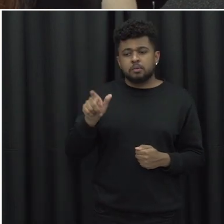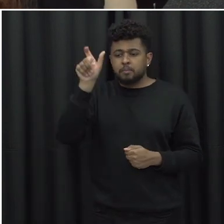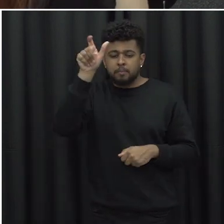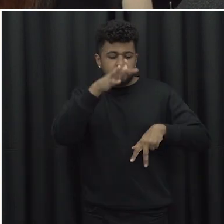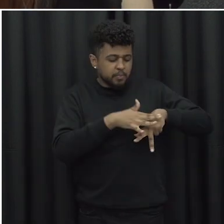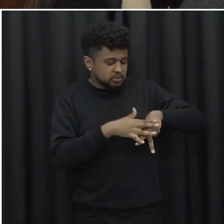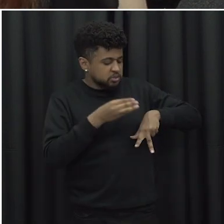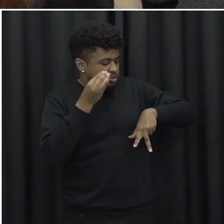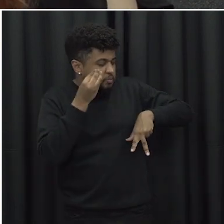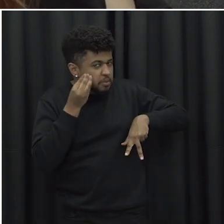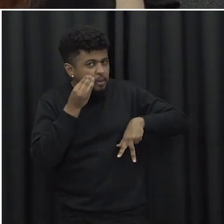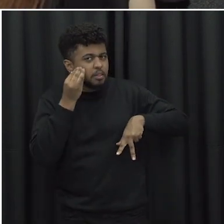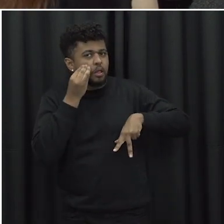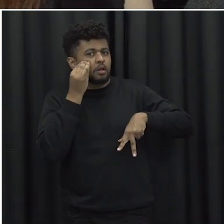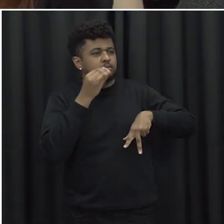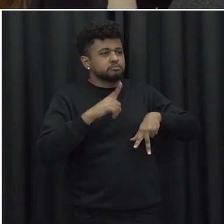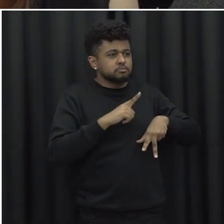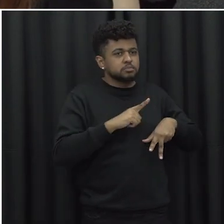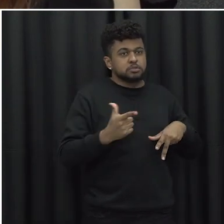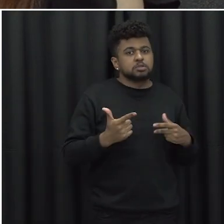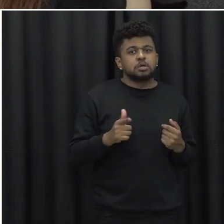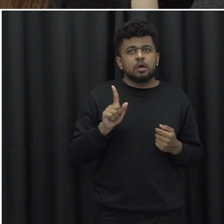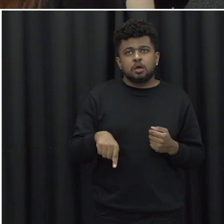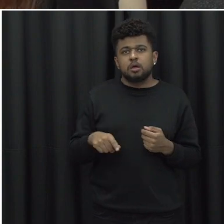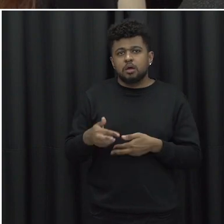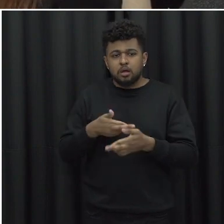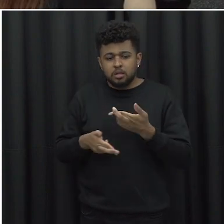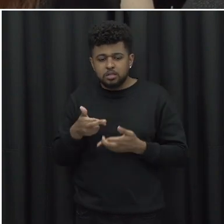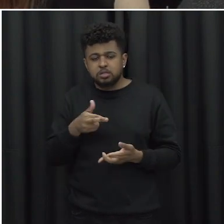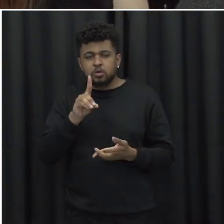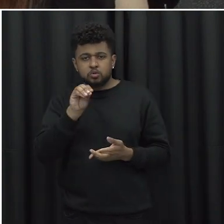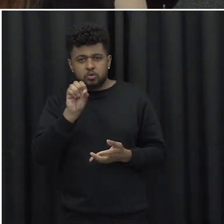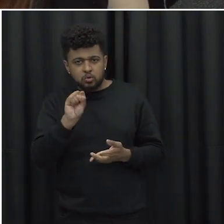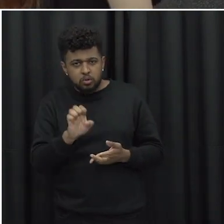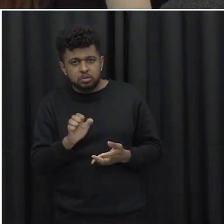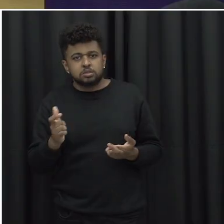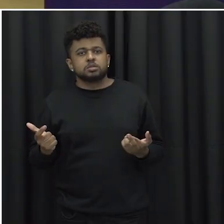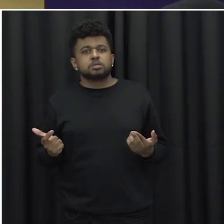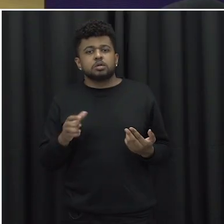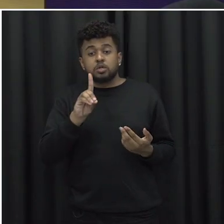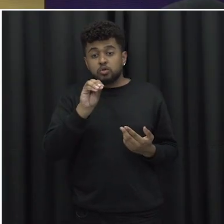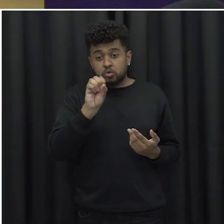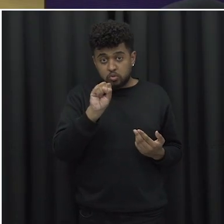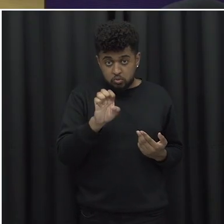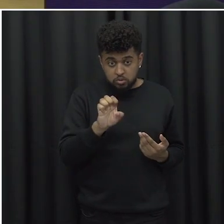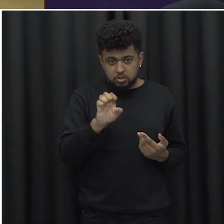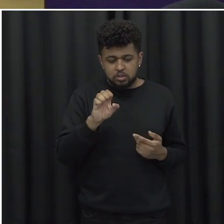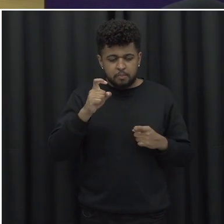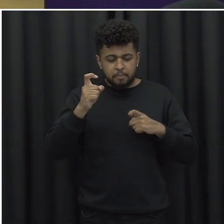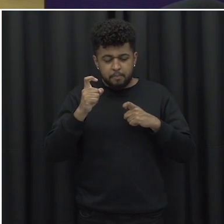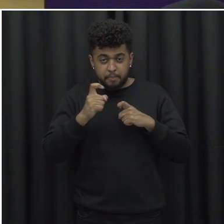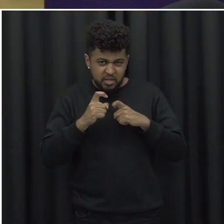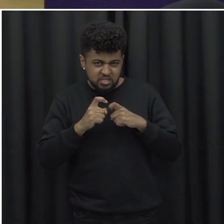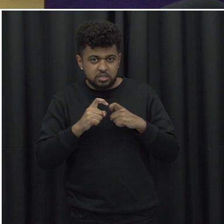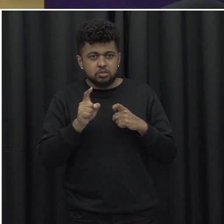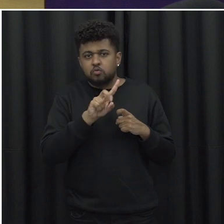que diferencia o paciente experimentar essas situações, né, inebriantes, psicoatividade, é em relação à dose. Né? E